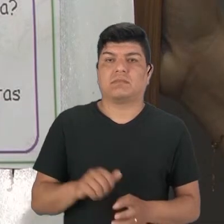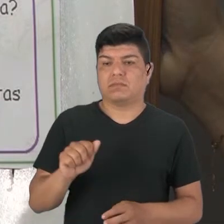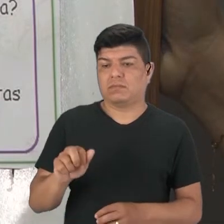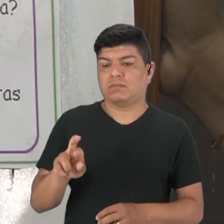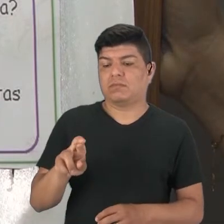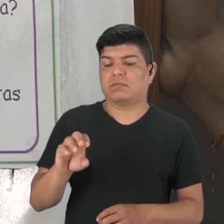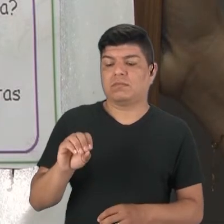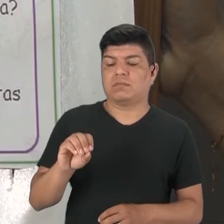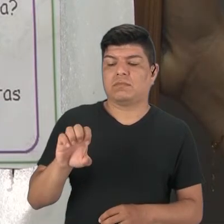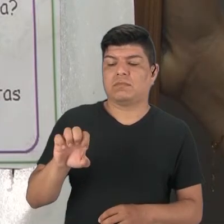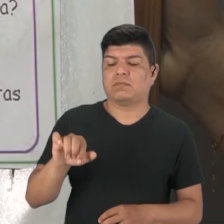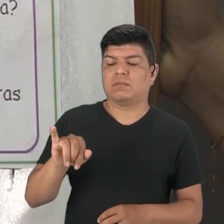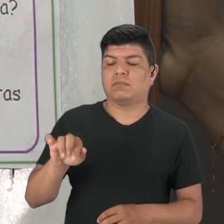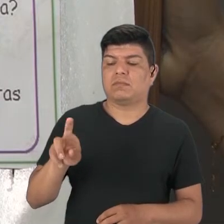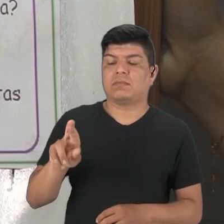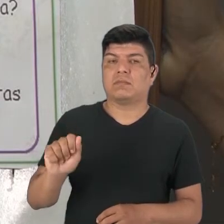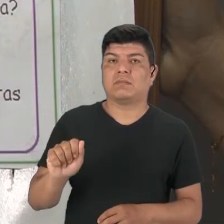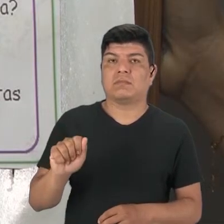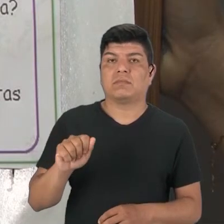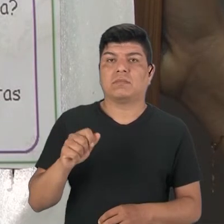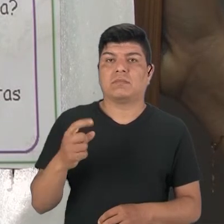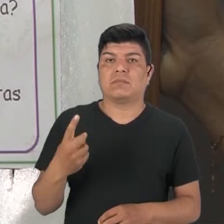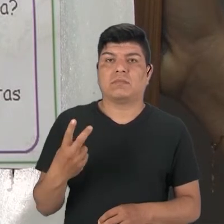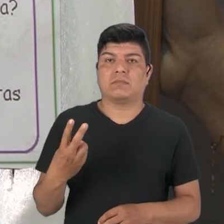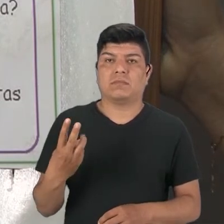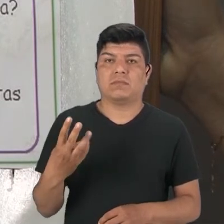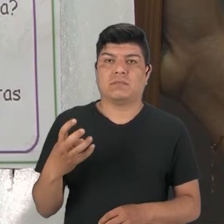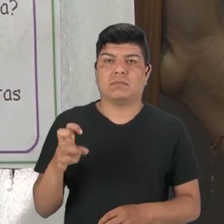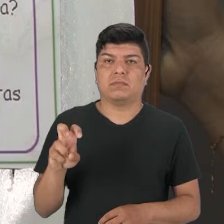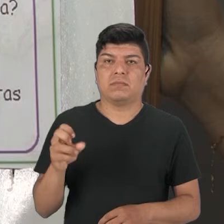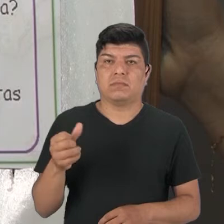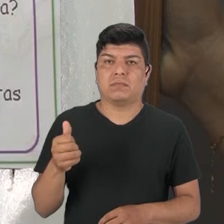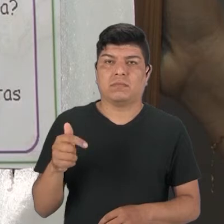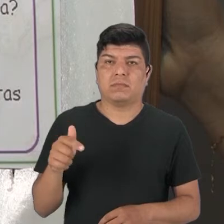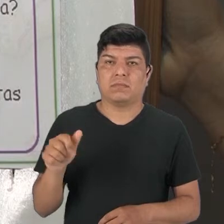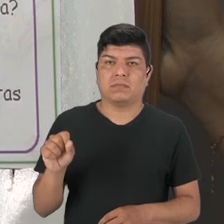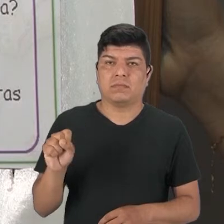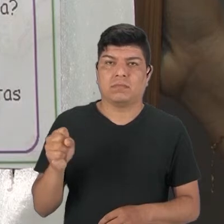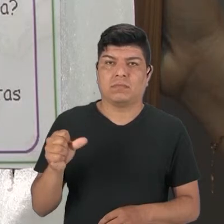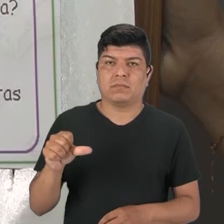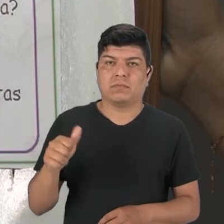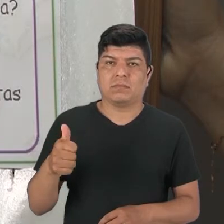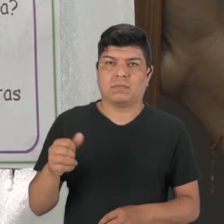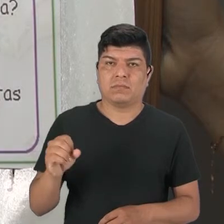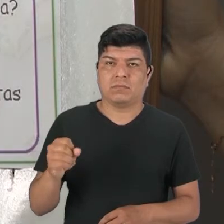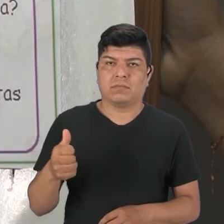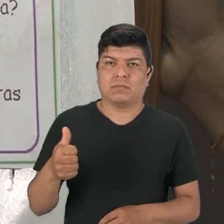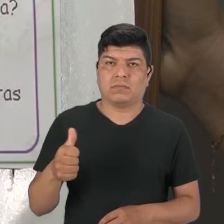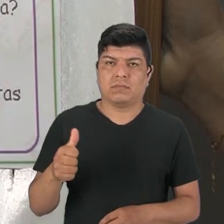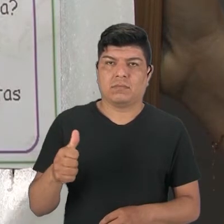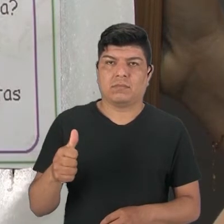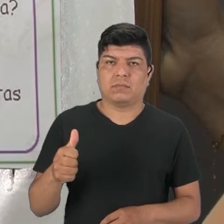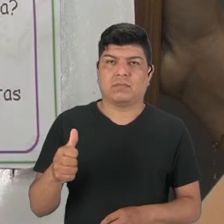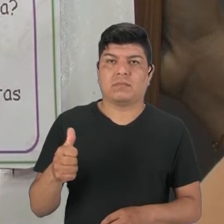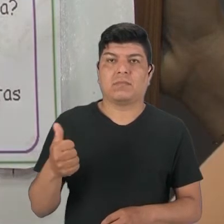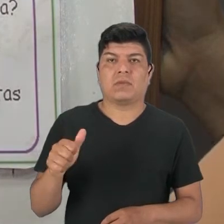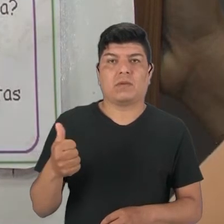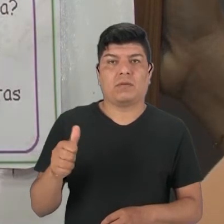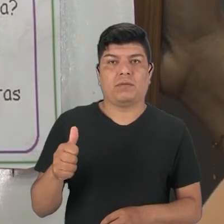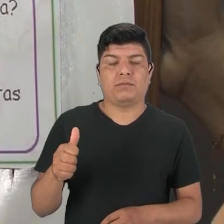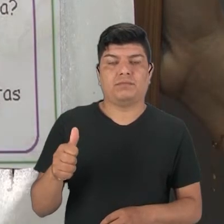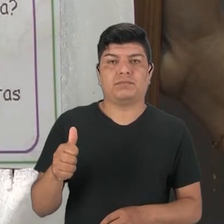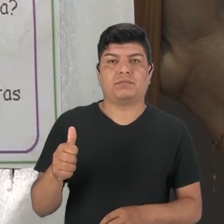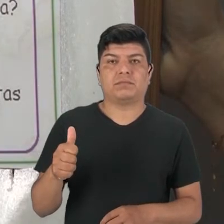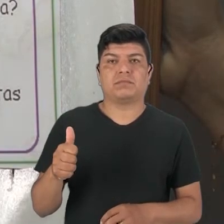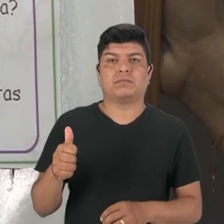Aroeiras, eu tenho, ó, 1, 2, 3, 4, 5, 6, 7, 8, 9, 10, 11. Parei no 11,